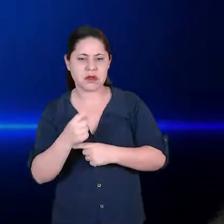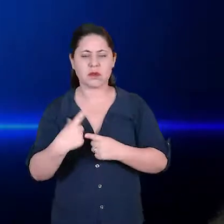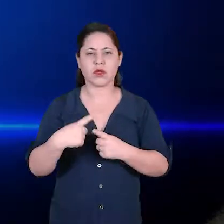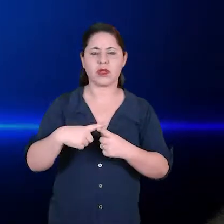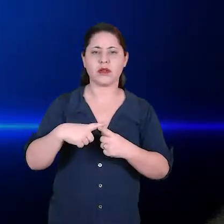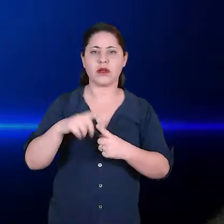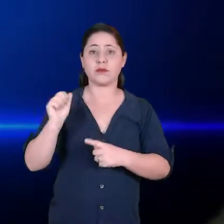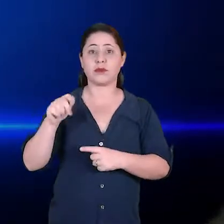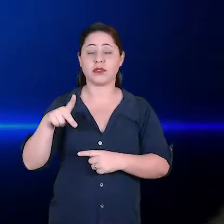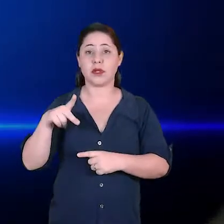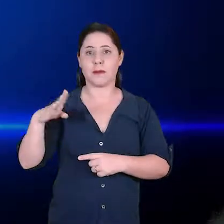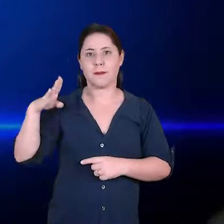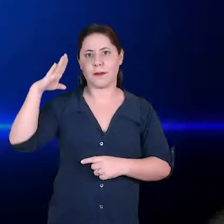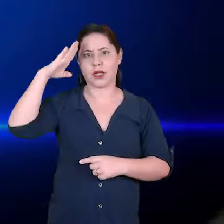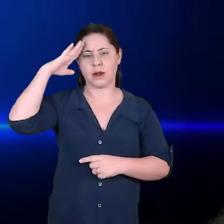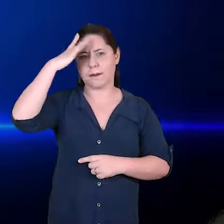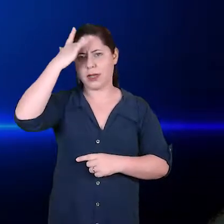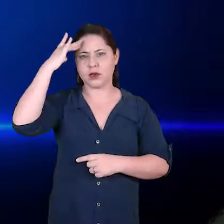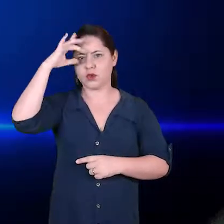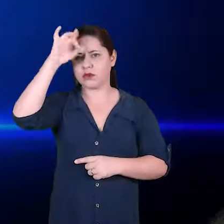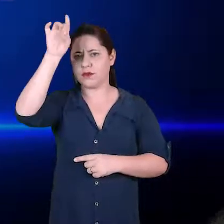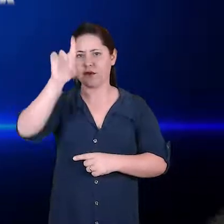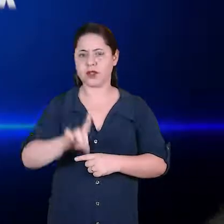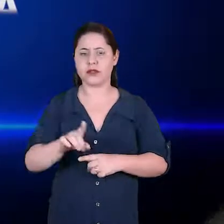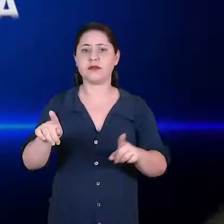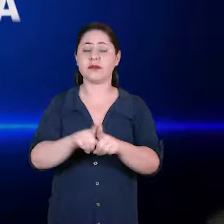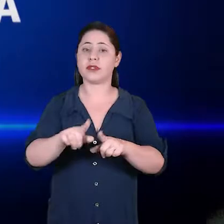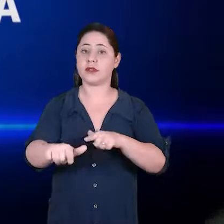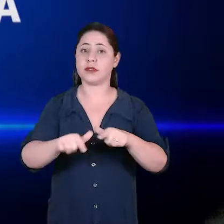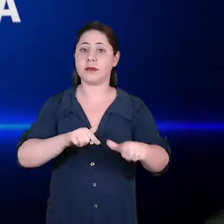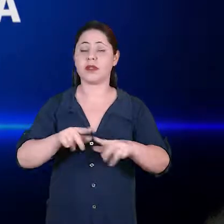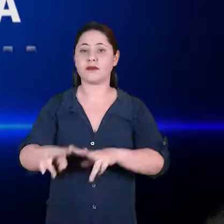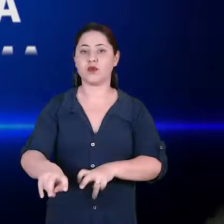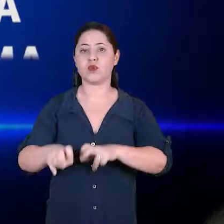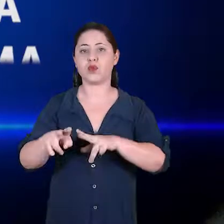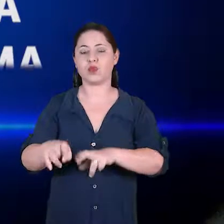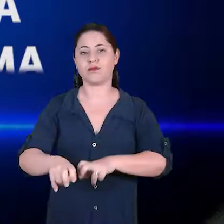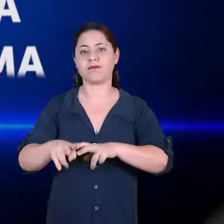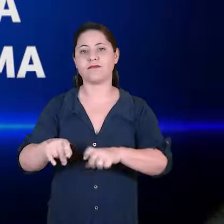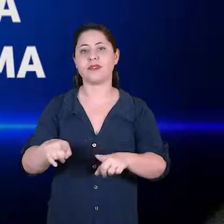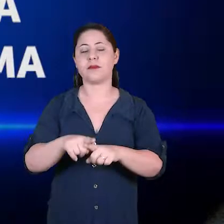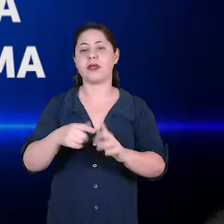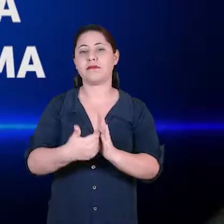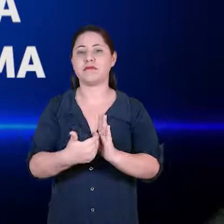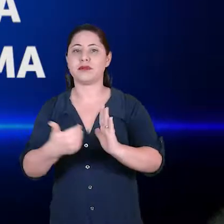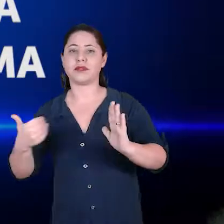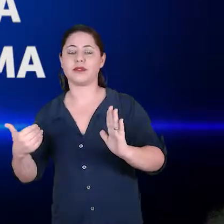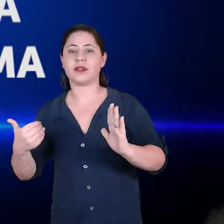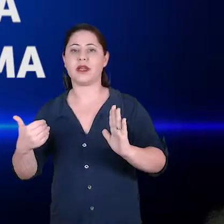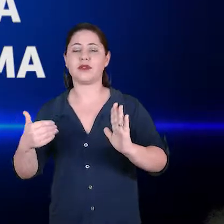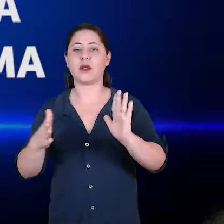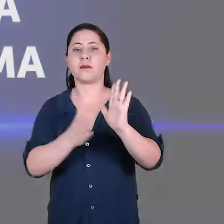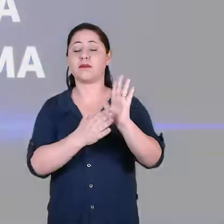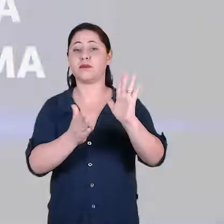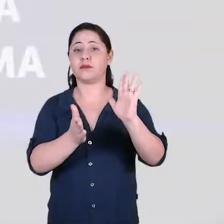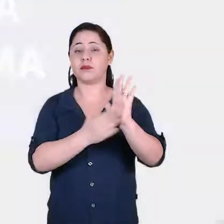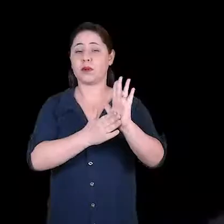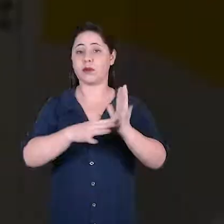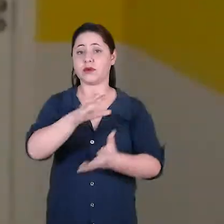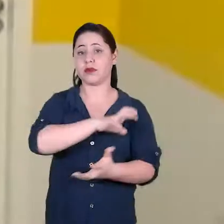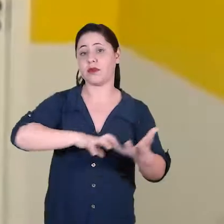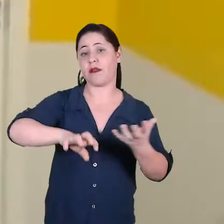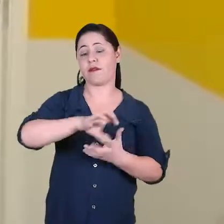dos militares, pessoas com deficiência e trabalhadores rurais foram retiradas da proposta inicial da reforma.